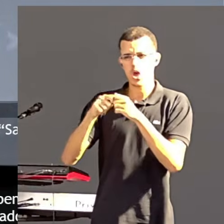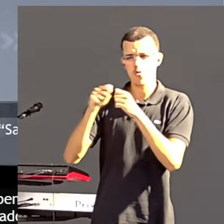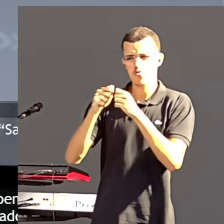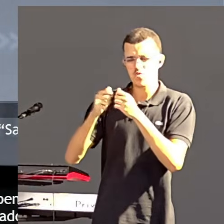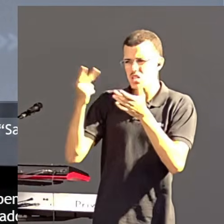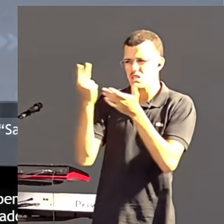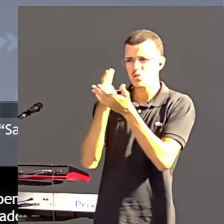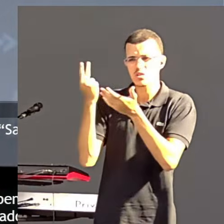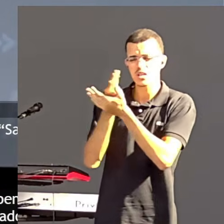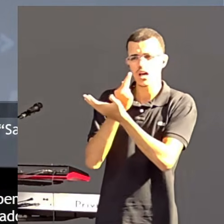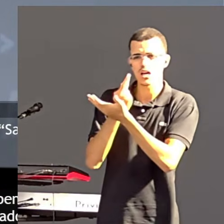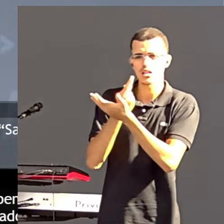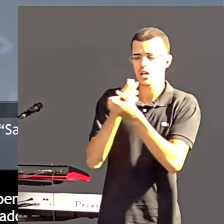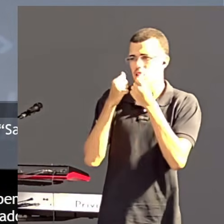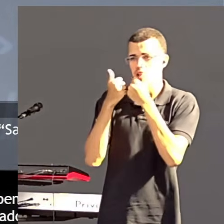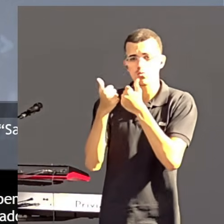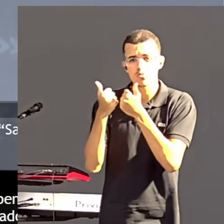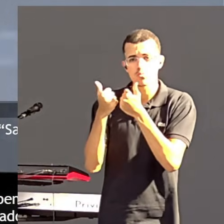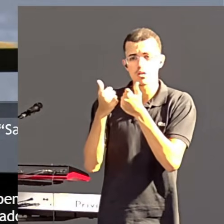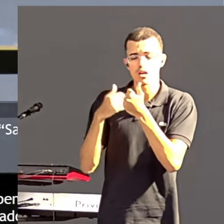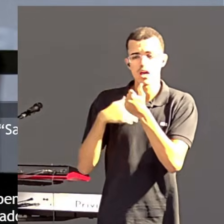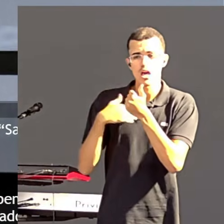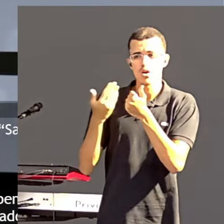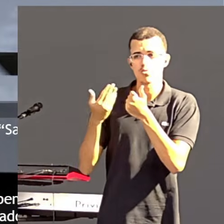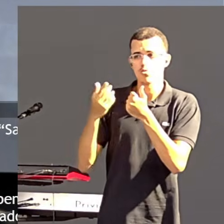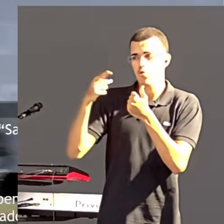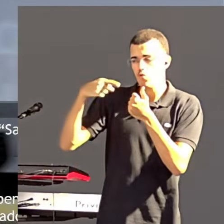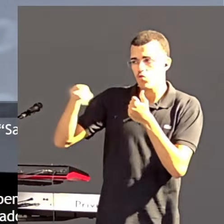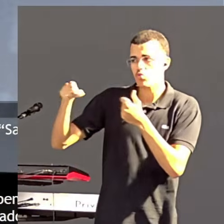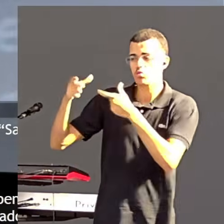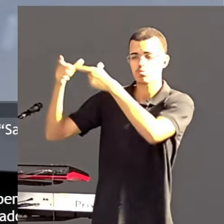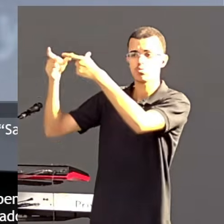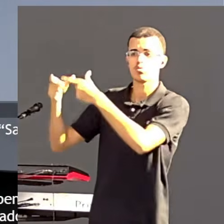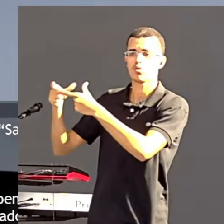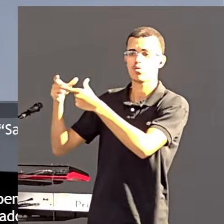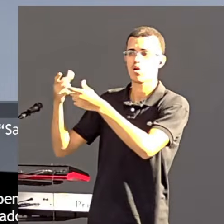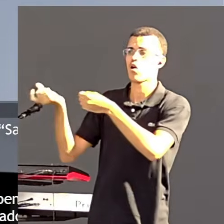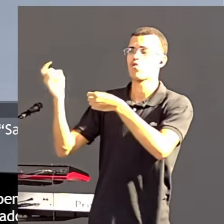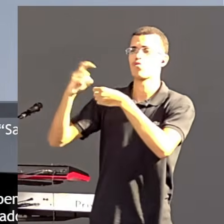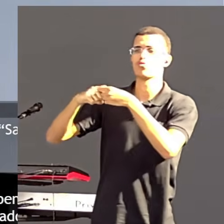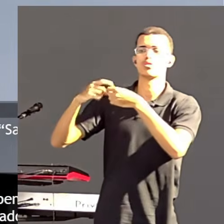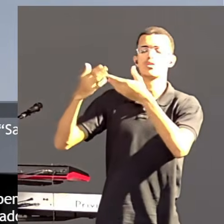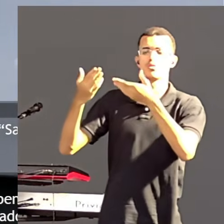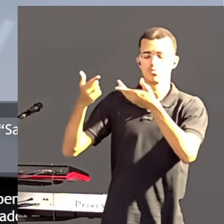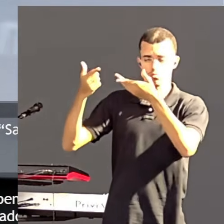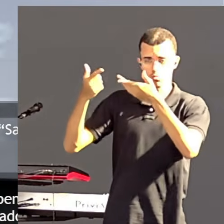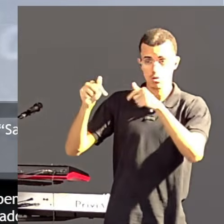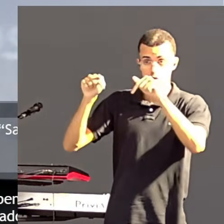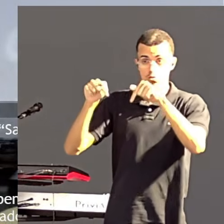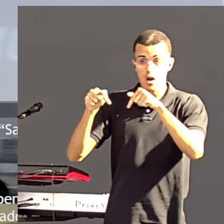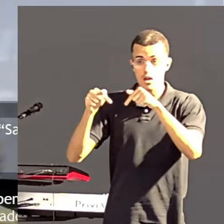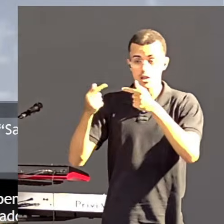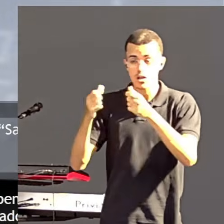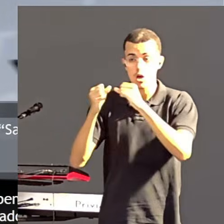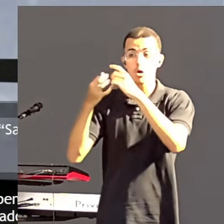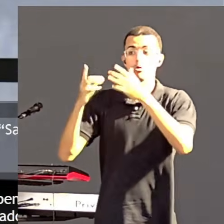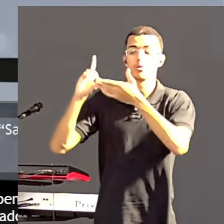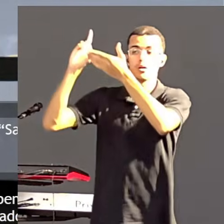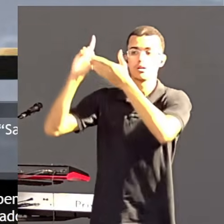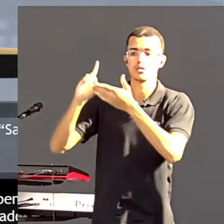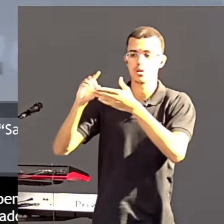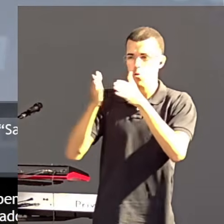tudo bem hoje. Eu já dei uma ida naquele lugar ali e voltei, estou aqui, graças a Deus, não